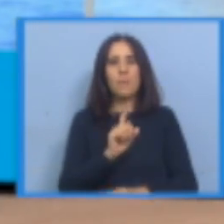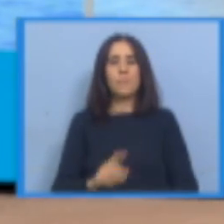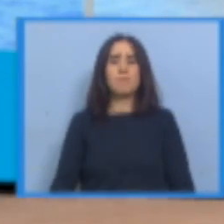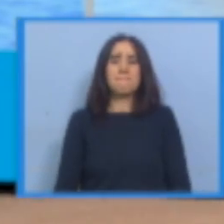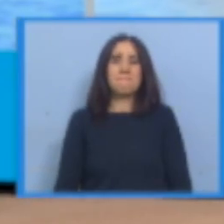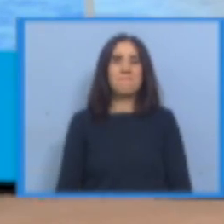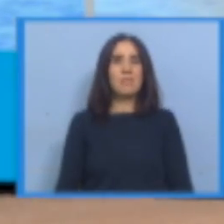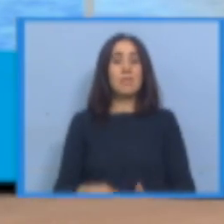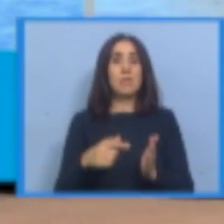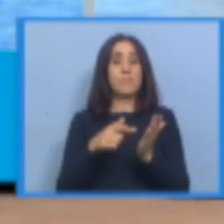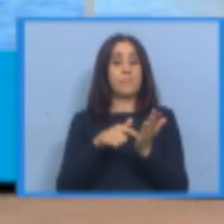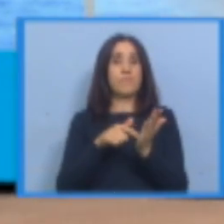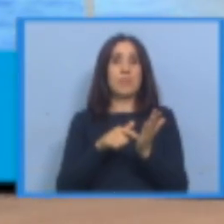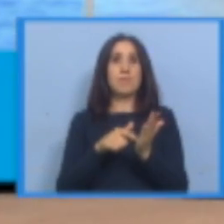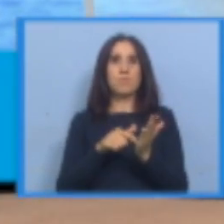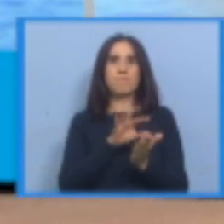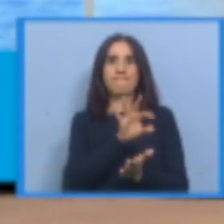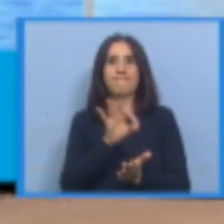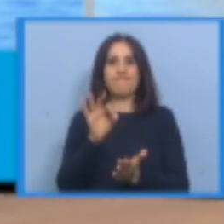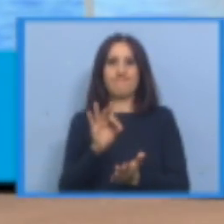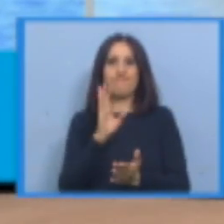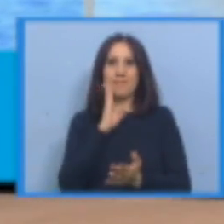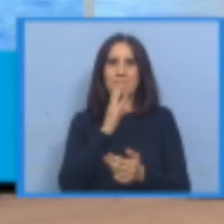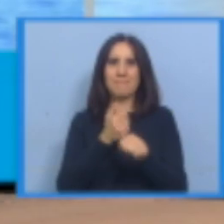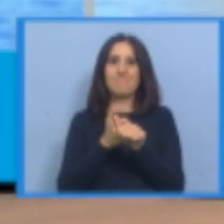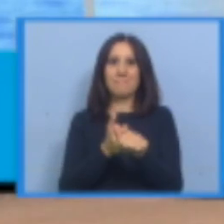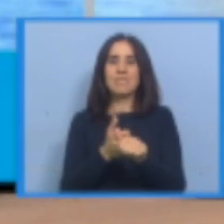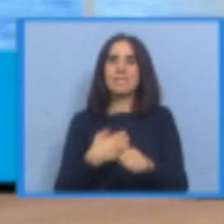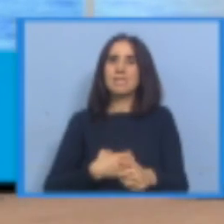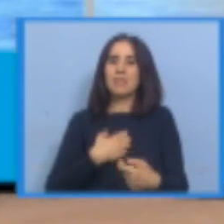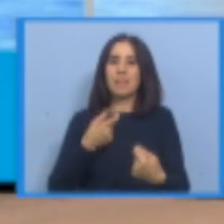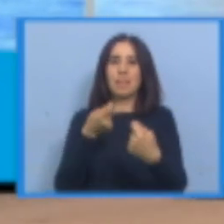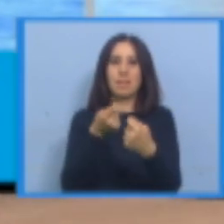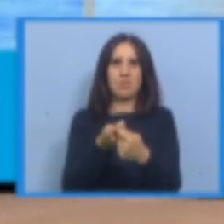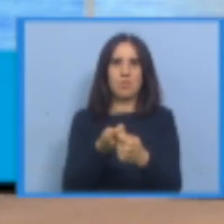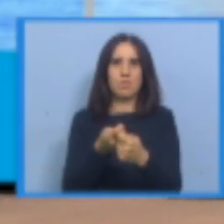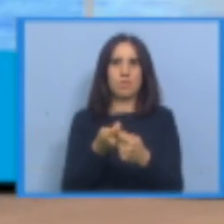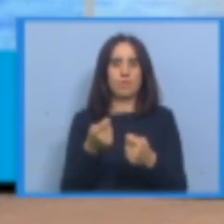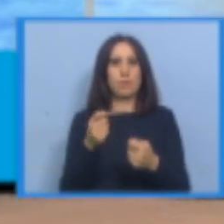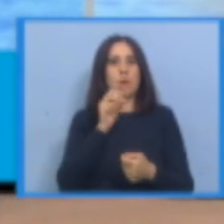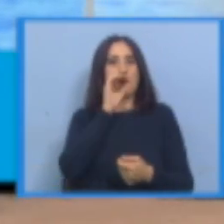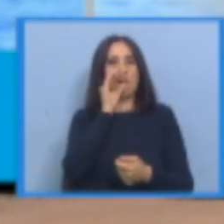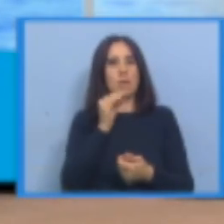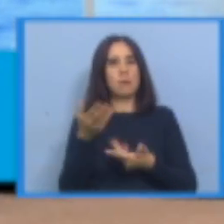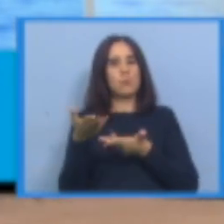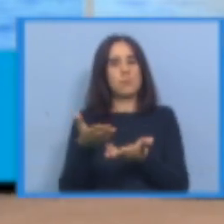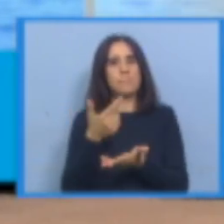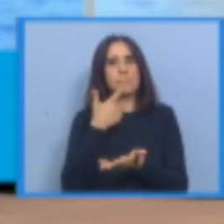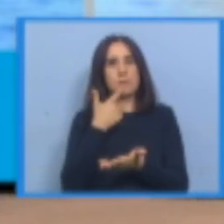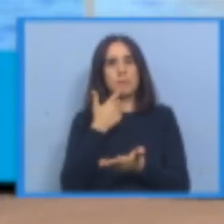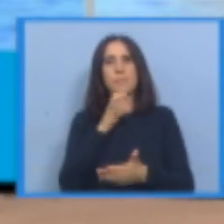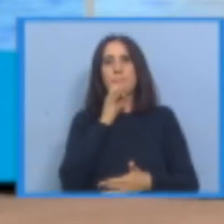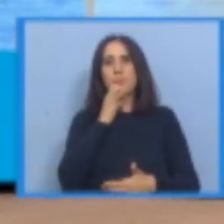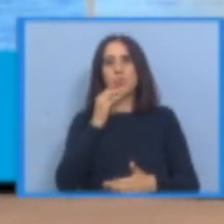A iconografia foi muito selecionada em função de fazer sentido, sobretudo para iluminar e ajudar a perceber o percurso